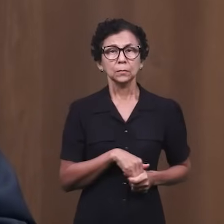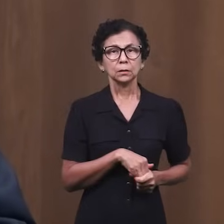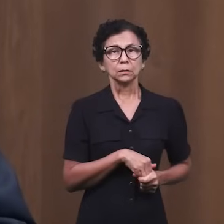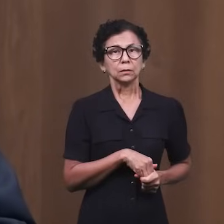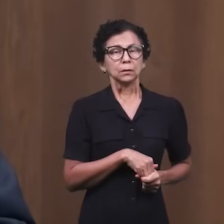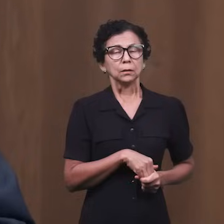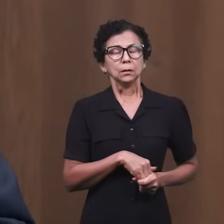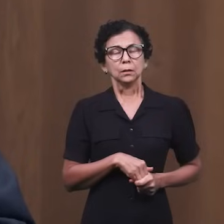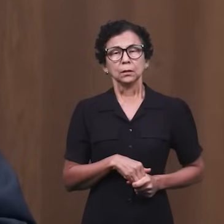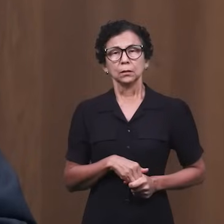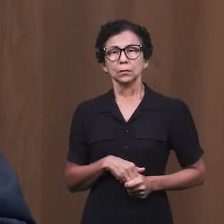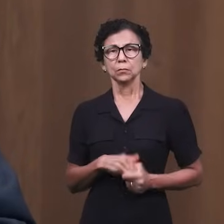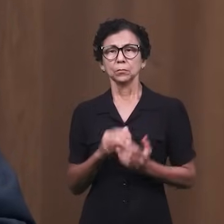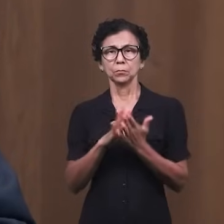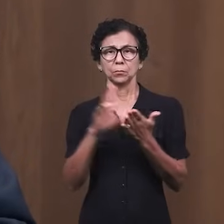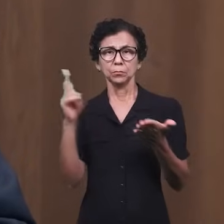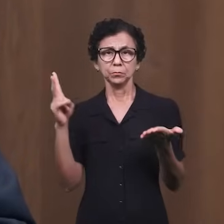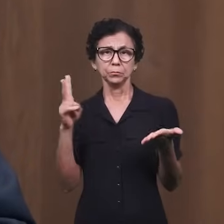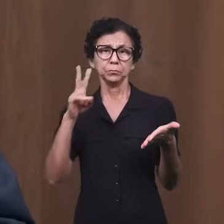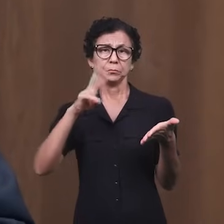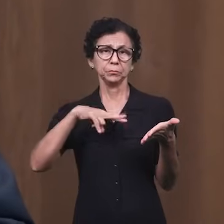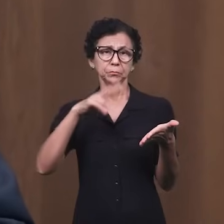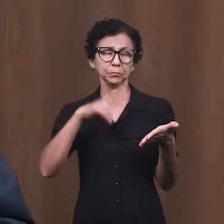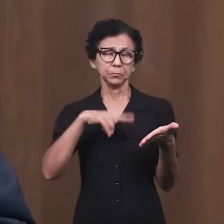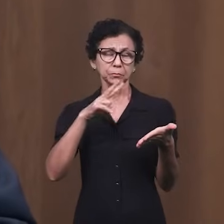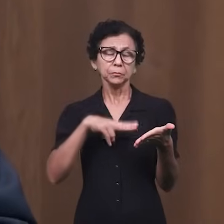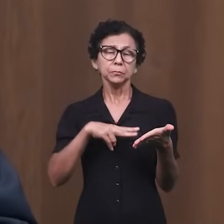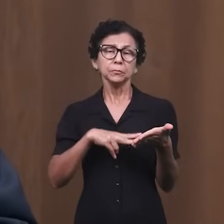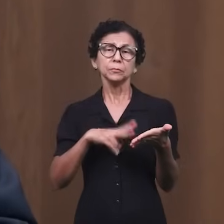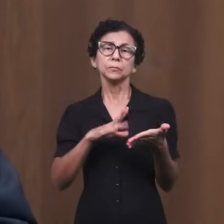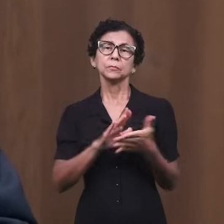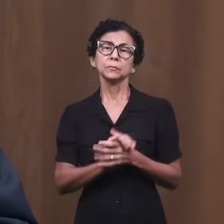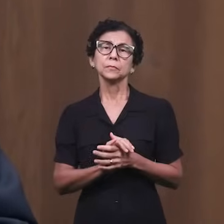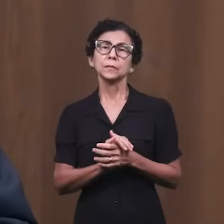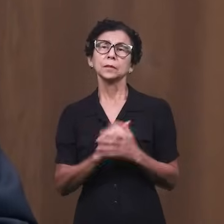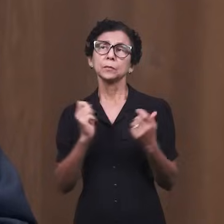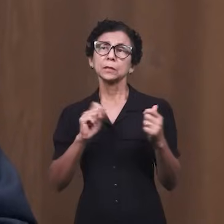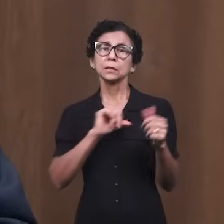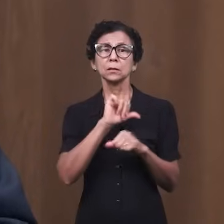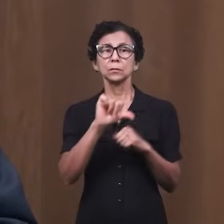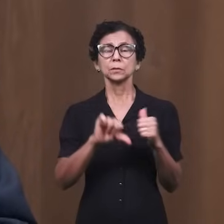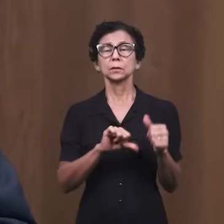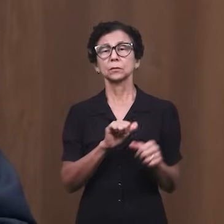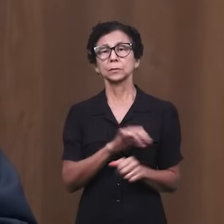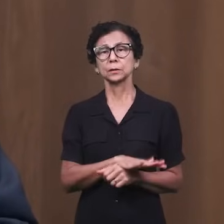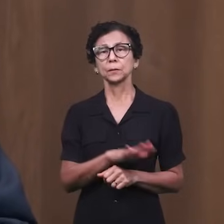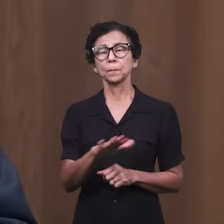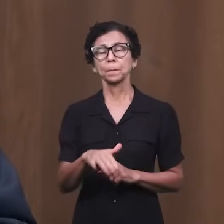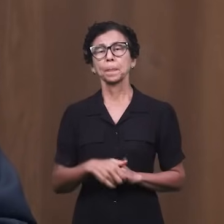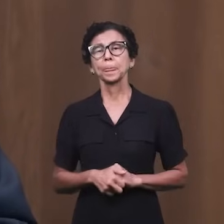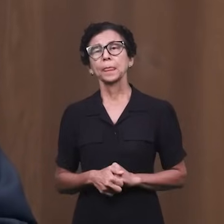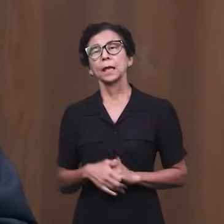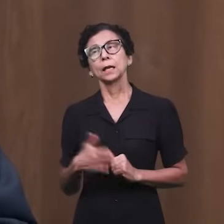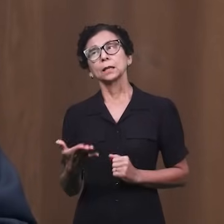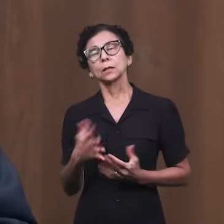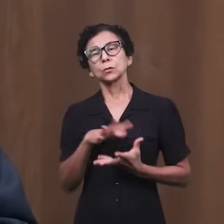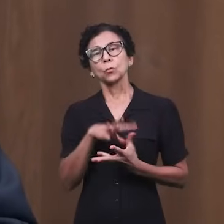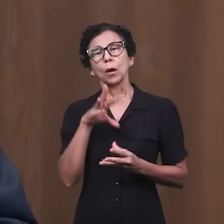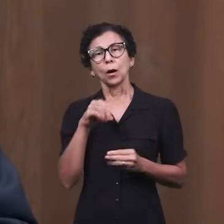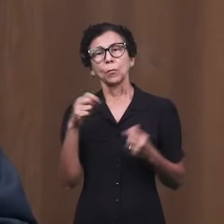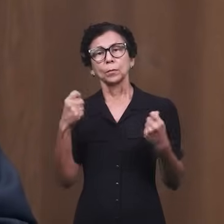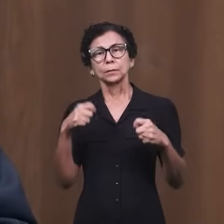na saúde assim como a Bíblia a leitura da palavra precisa refletir então Eh você precisa ser bem alimentado espiritualmente